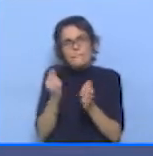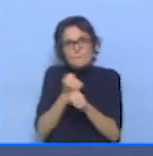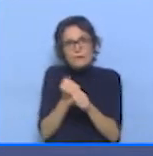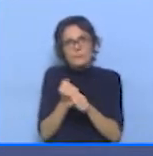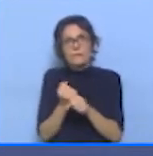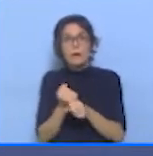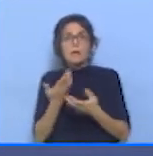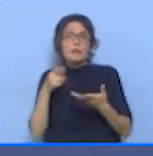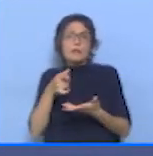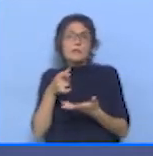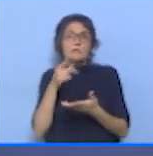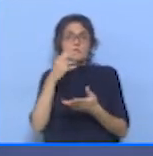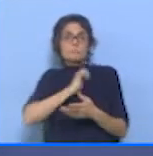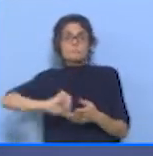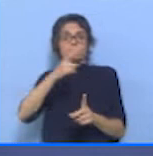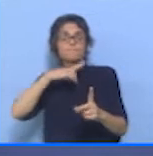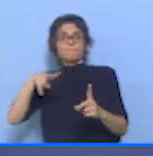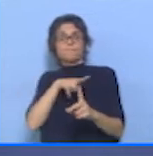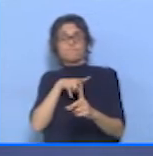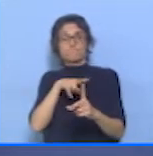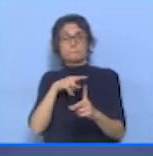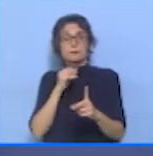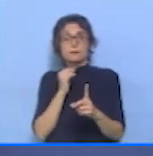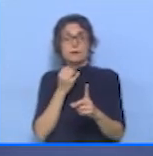perspectiva, uma mobilização